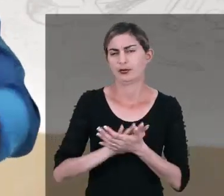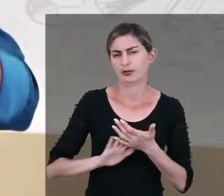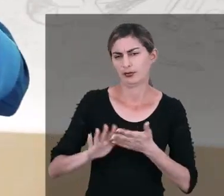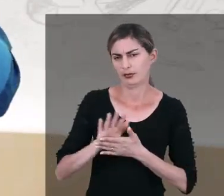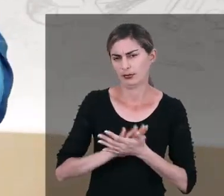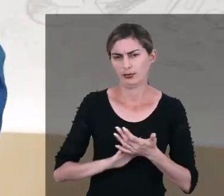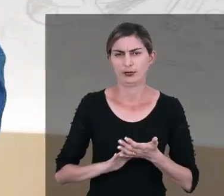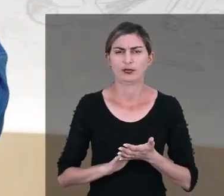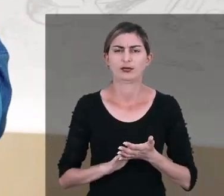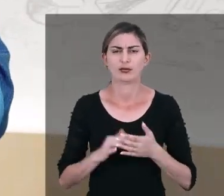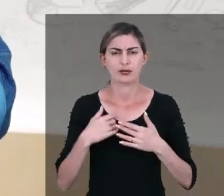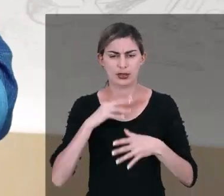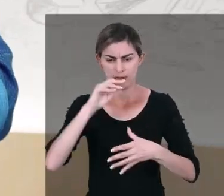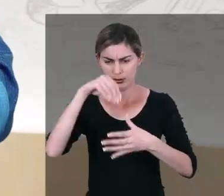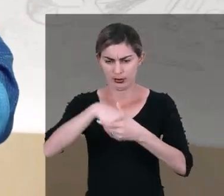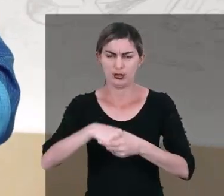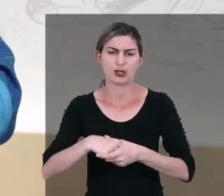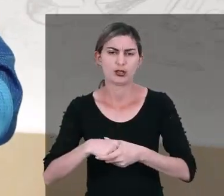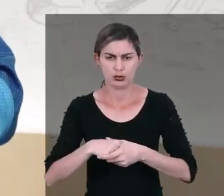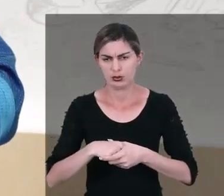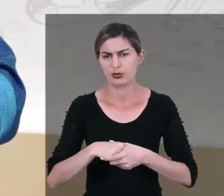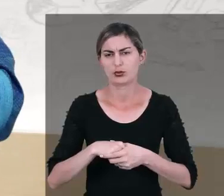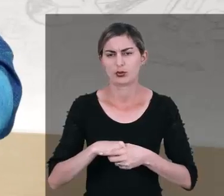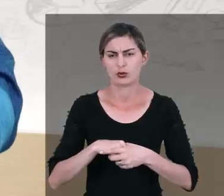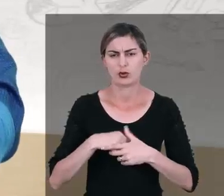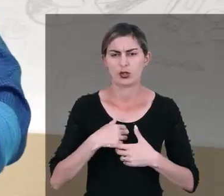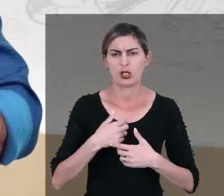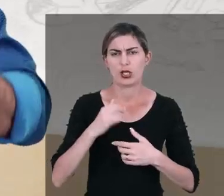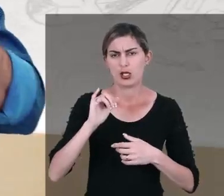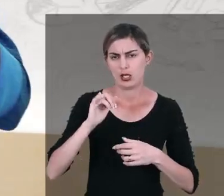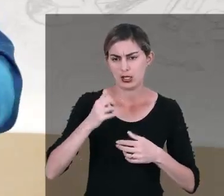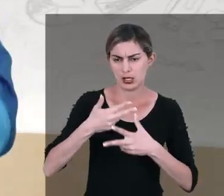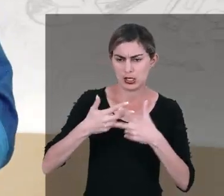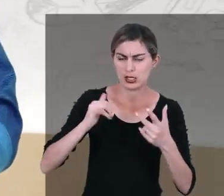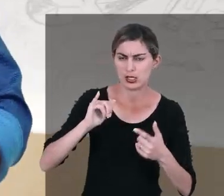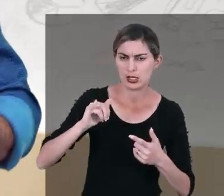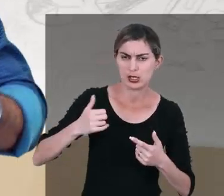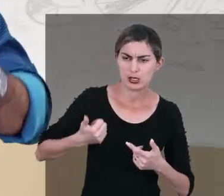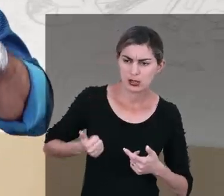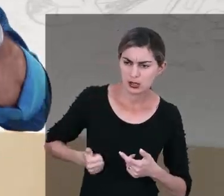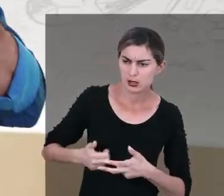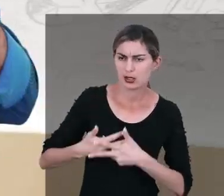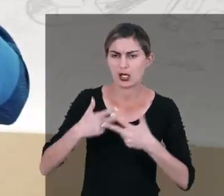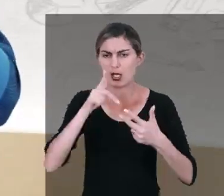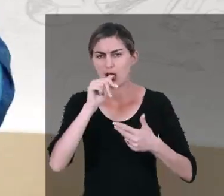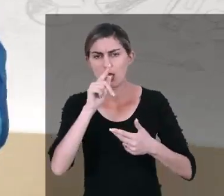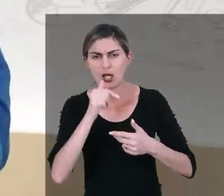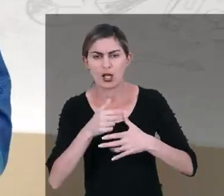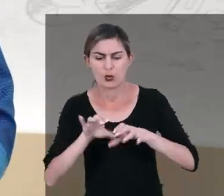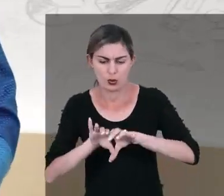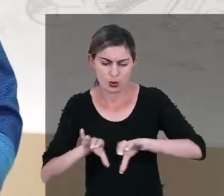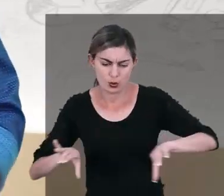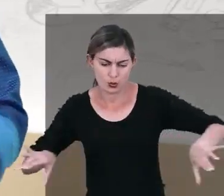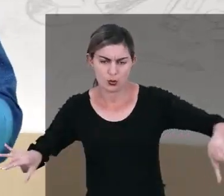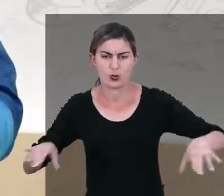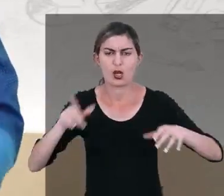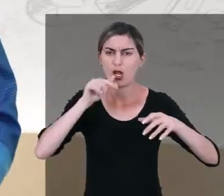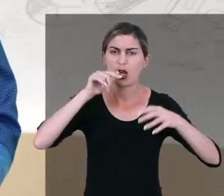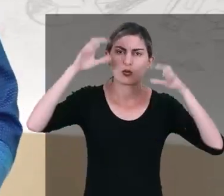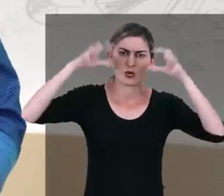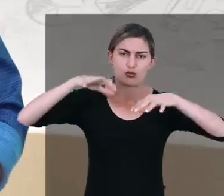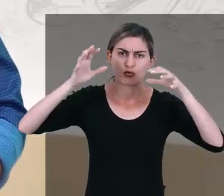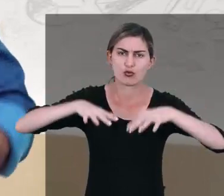né? Ainda dentro da questão da hidrossanitária, nós temos as calhas, nós temos a captação da água de chuva, a